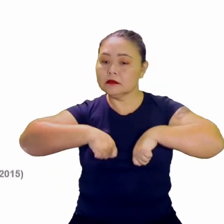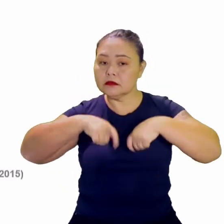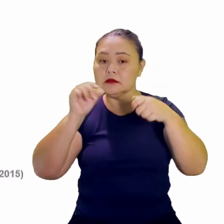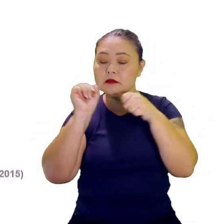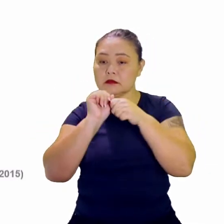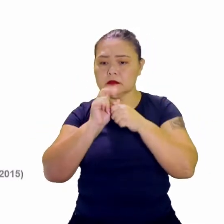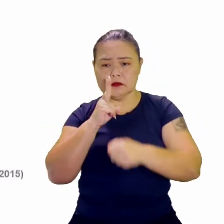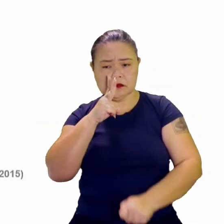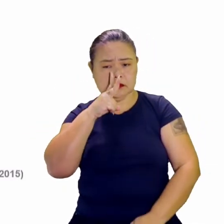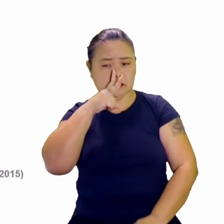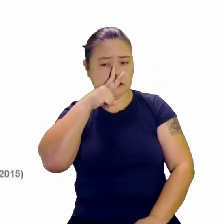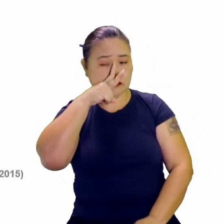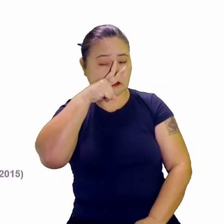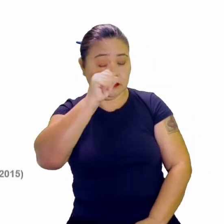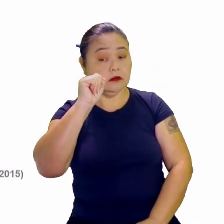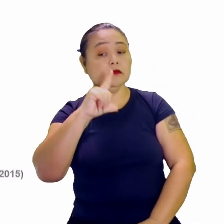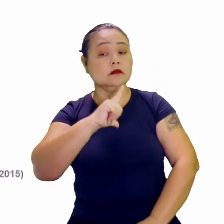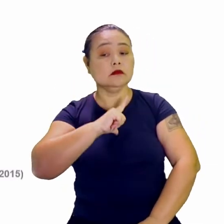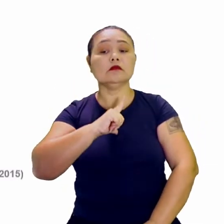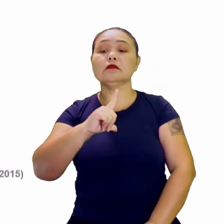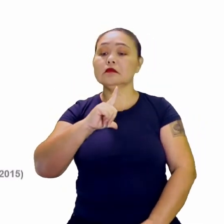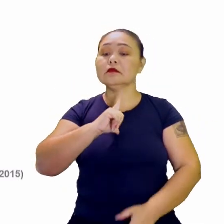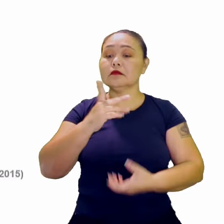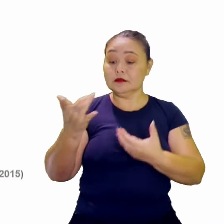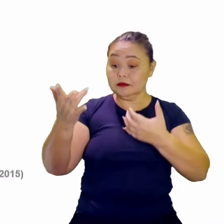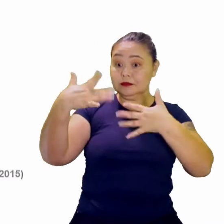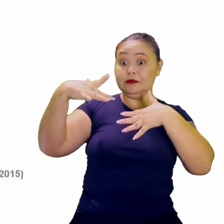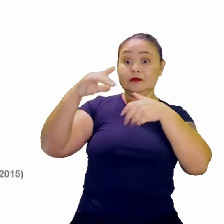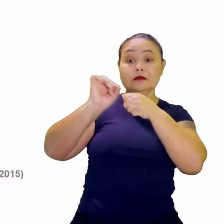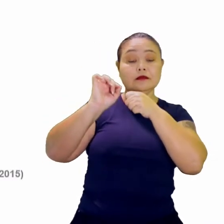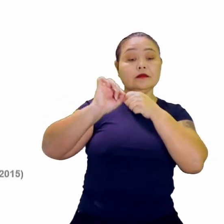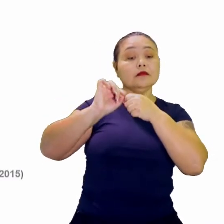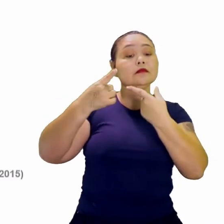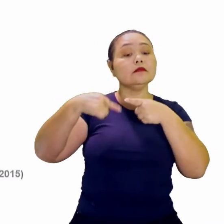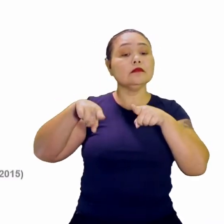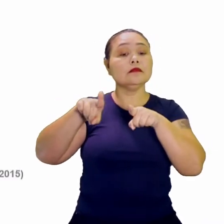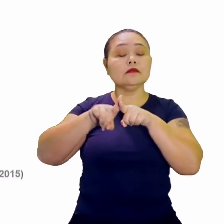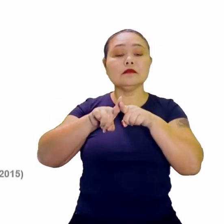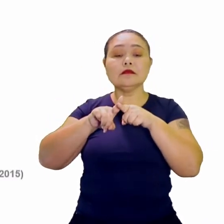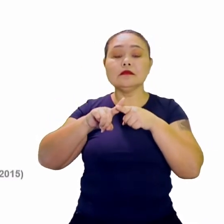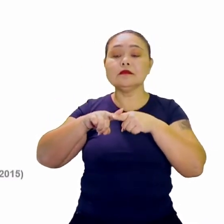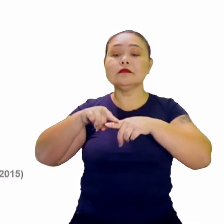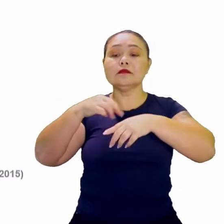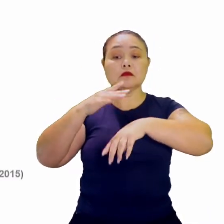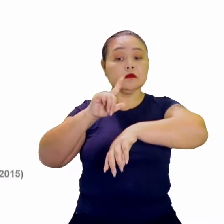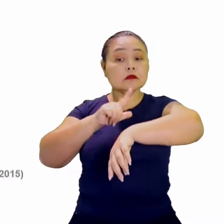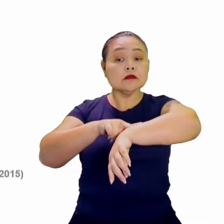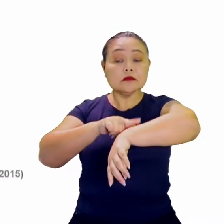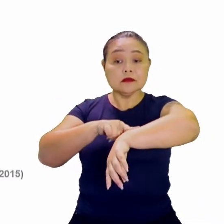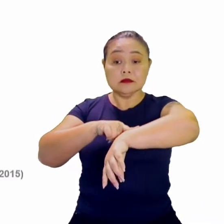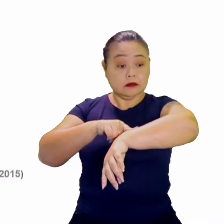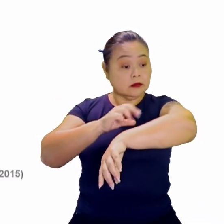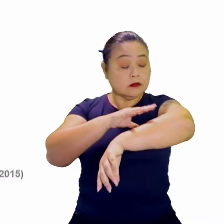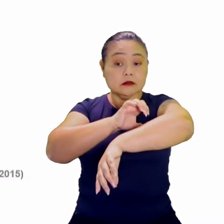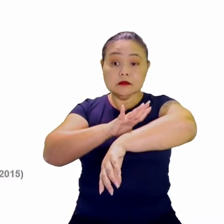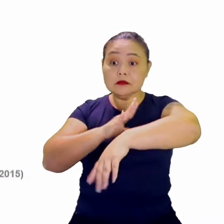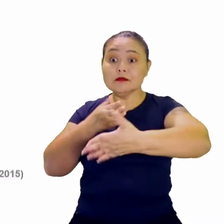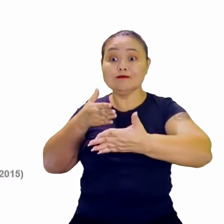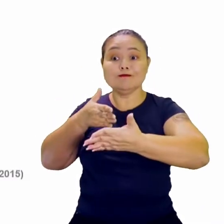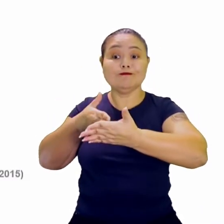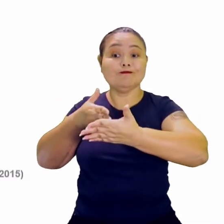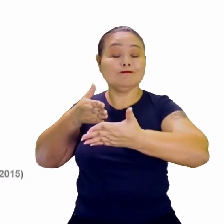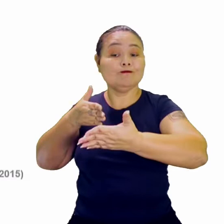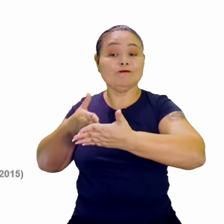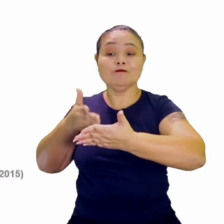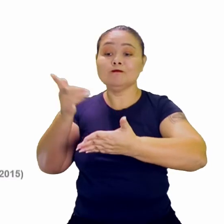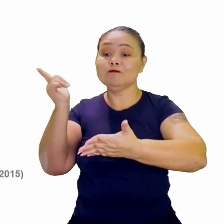de força, então elas produzem muita força, mas elas têm uma resistência muscular limitada. Então elas não